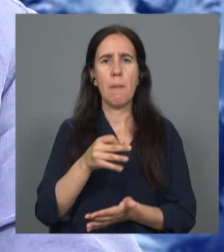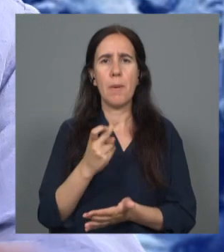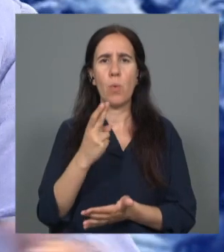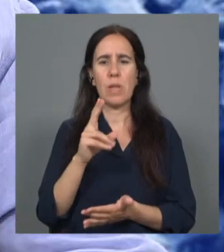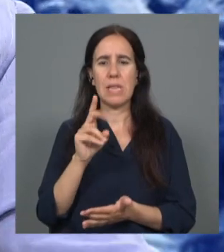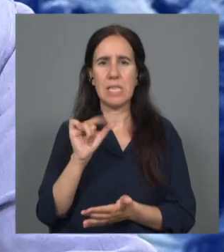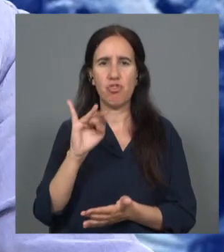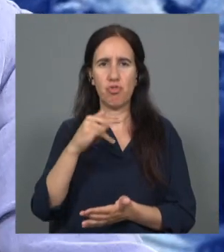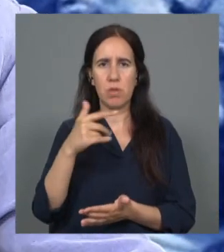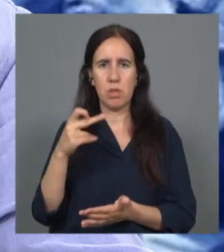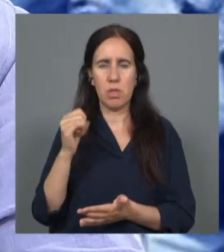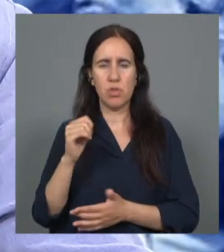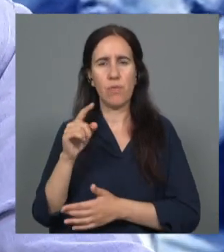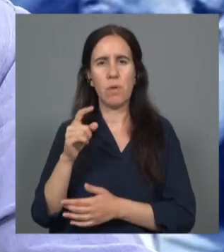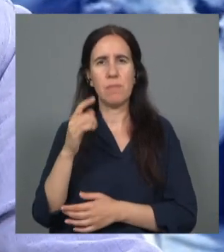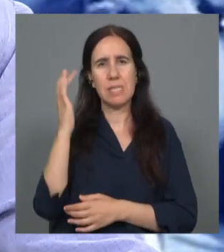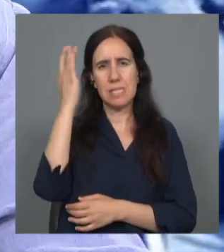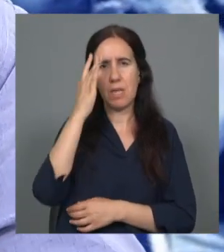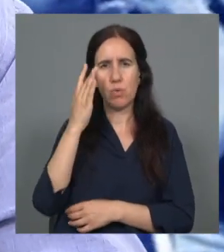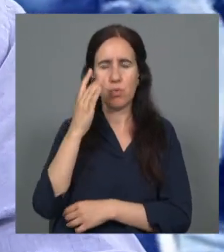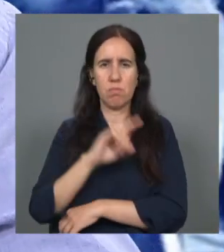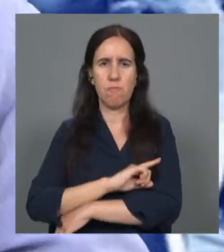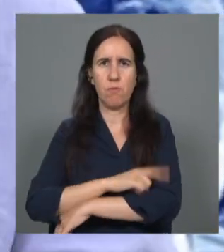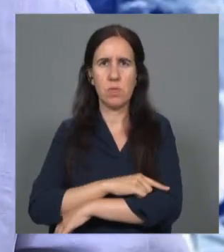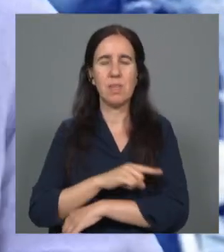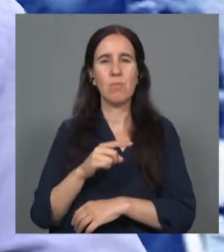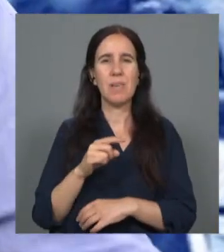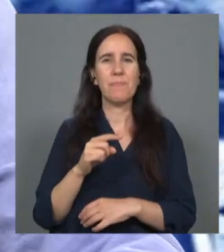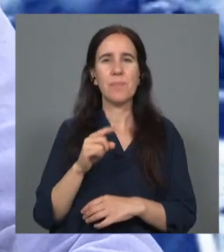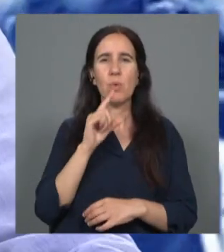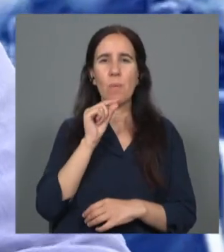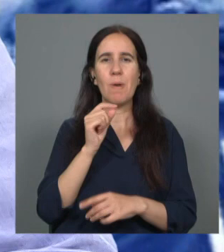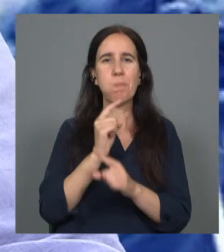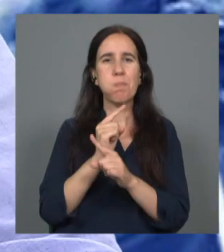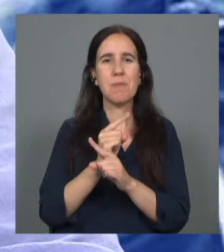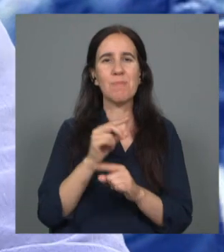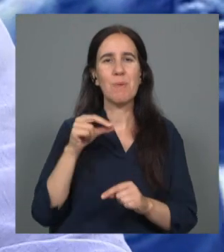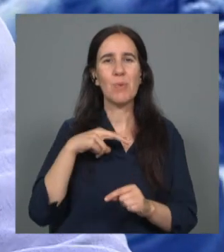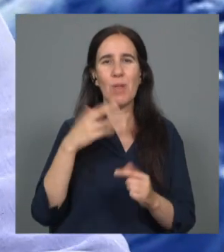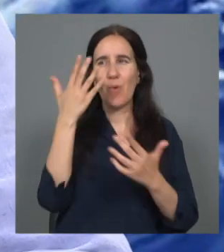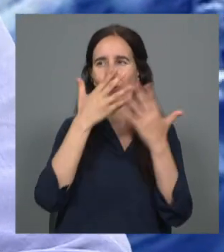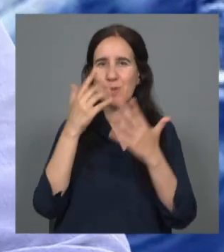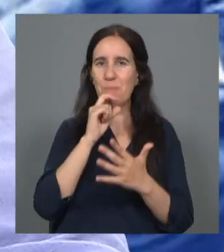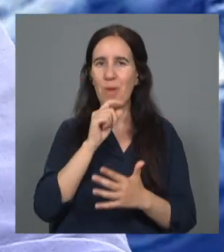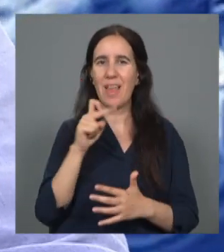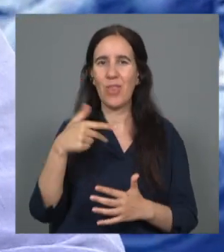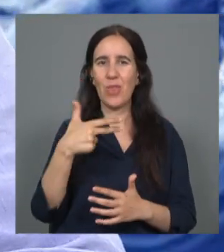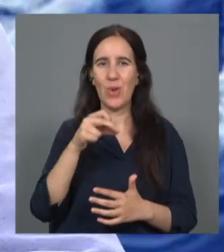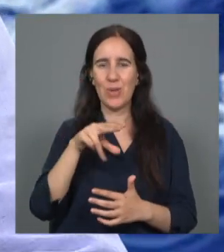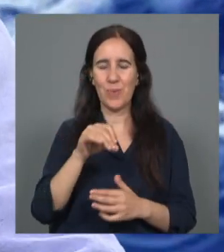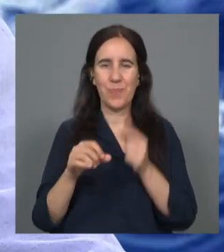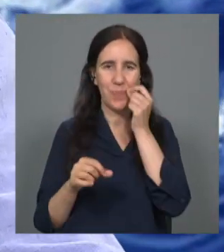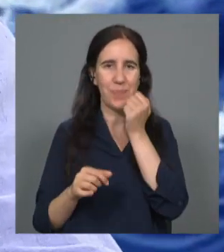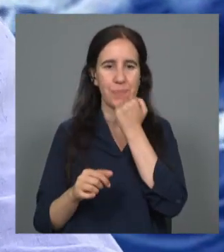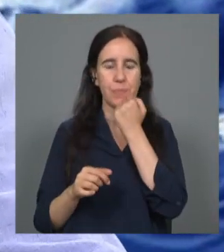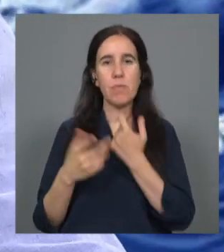Santo, porque poderia haver confusões com outros Antónios em Portugal, e então fez-se